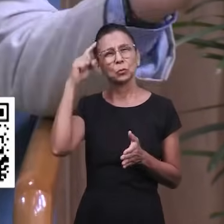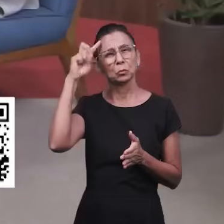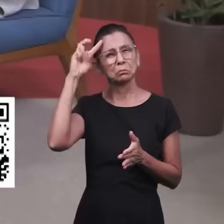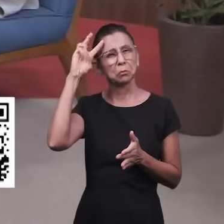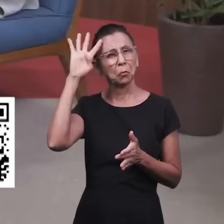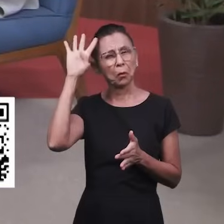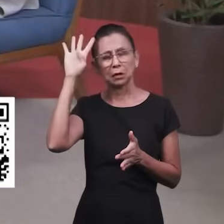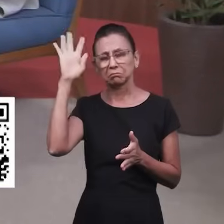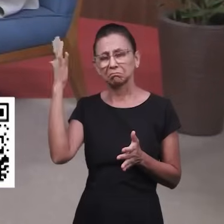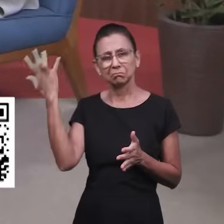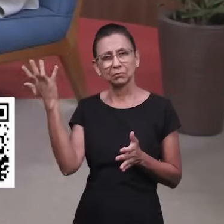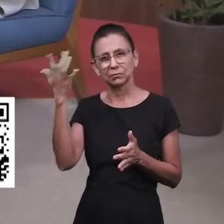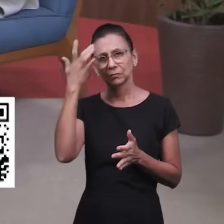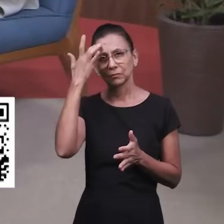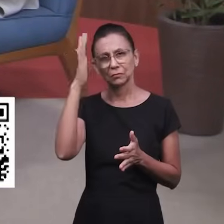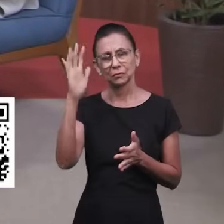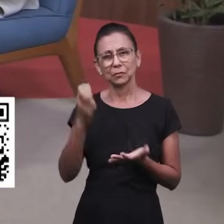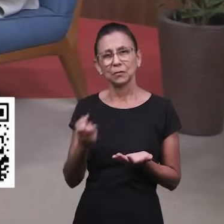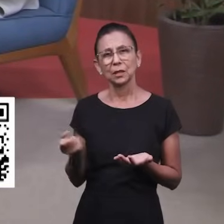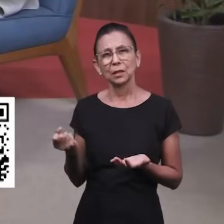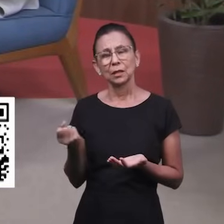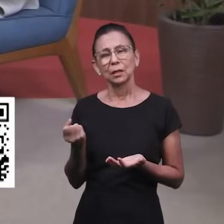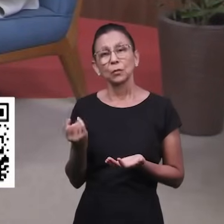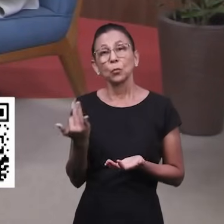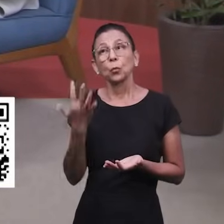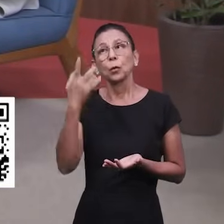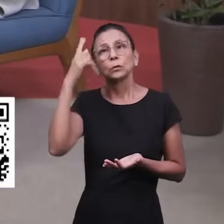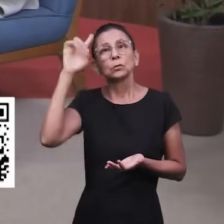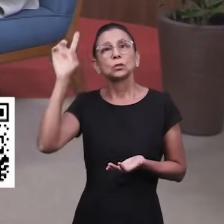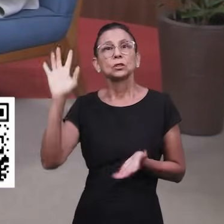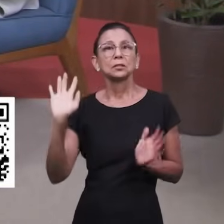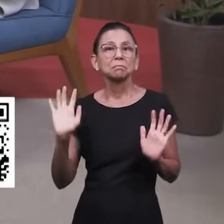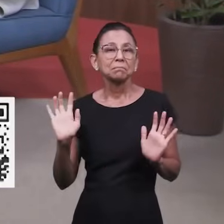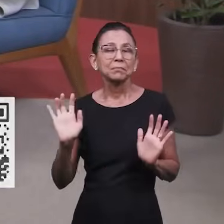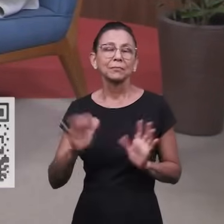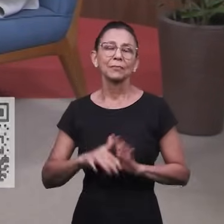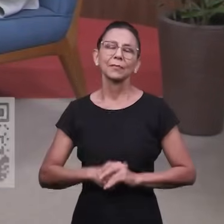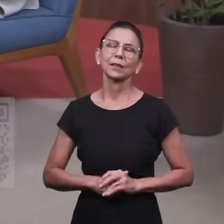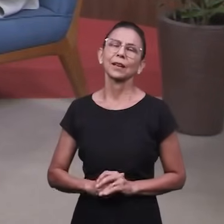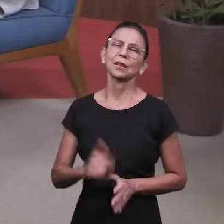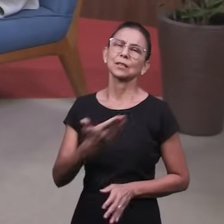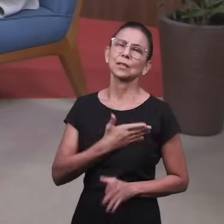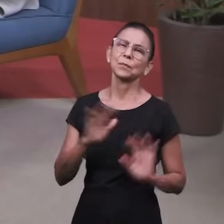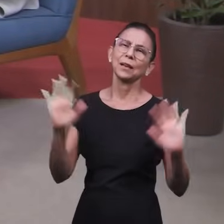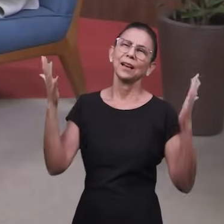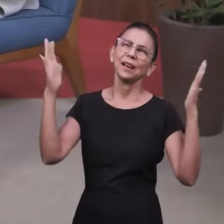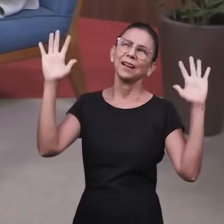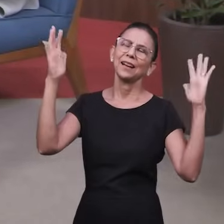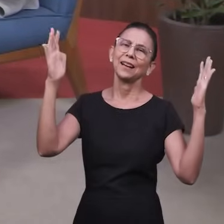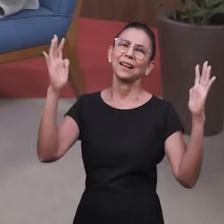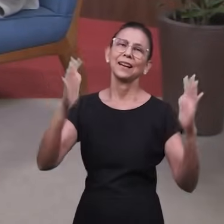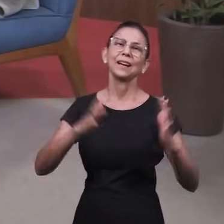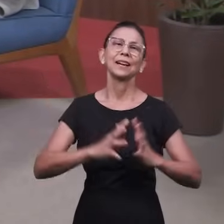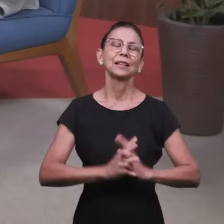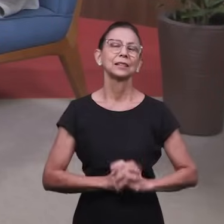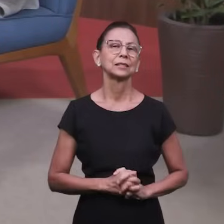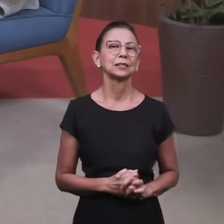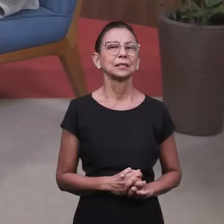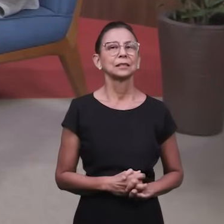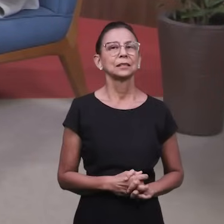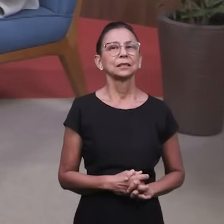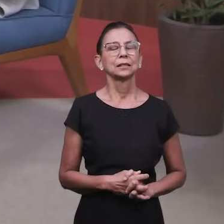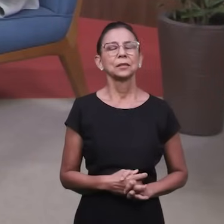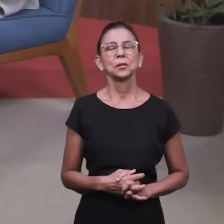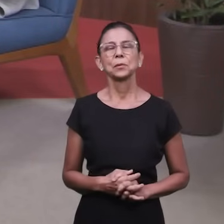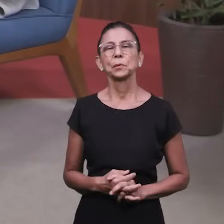dias exatamente. De duração. E que eles estão ali, os amigos festejando e tudo mais e tal. Era essa a